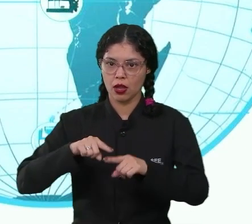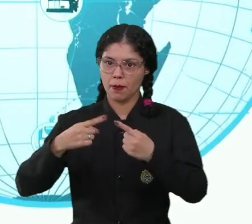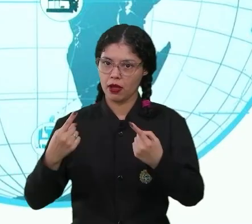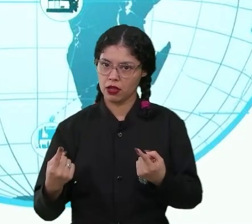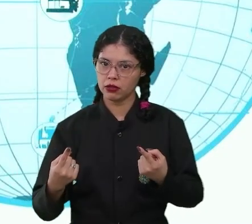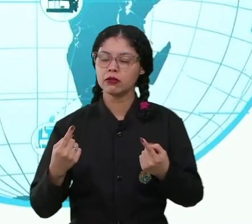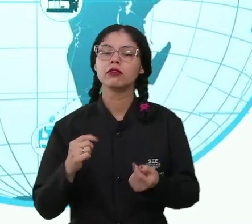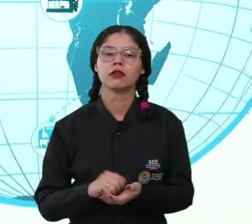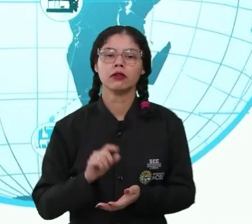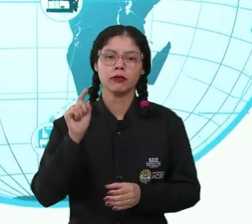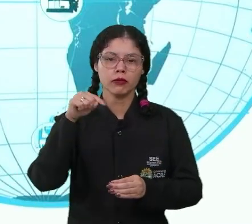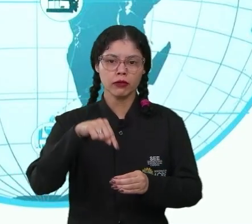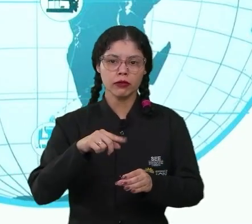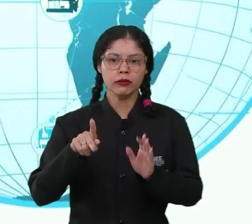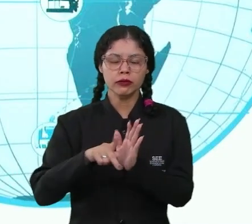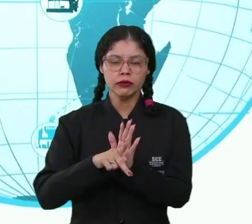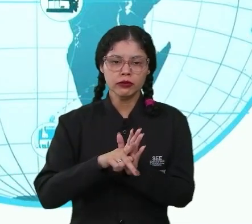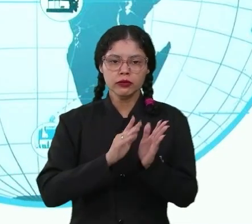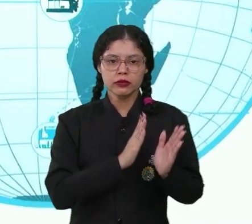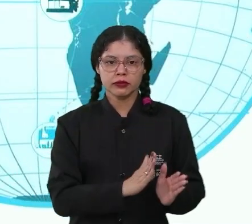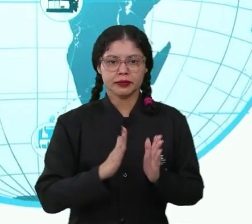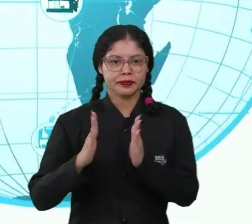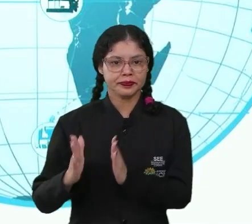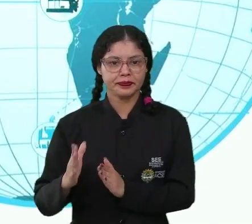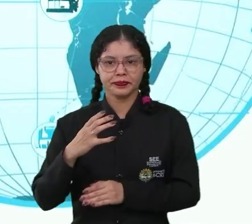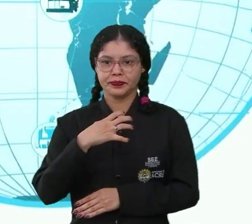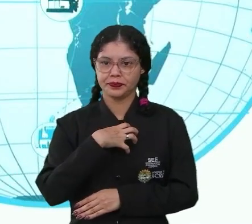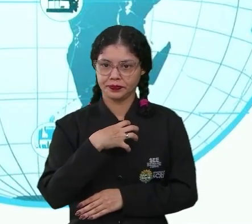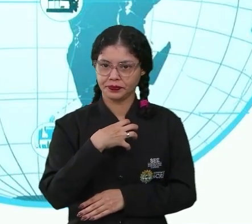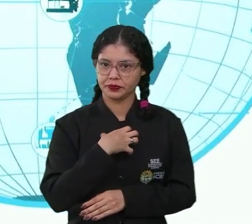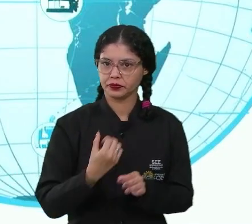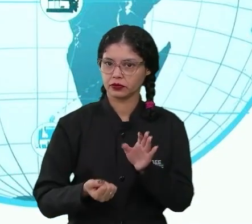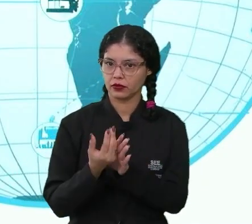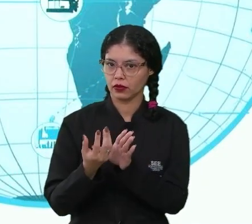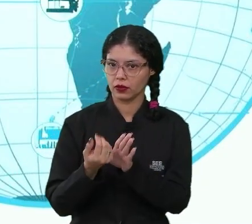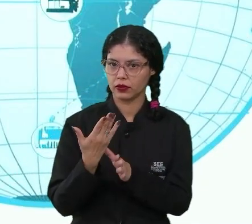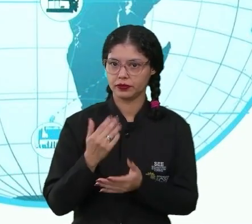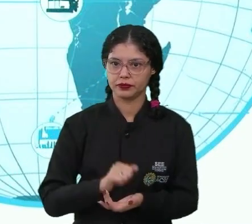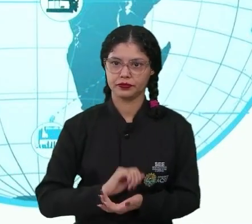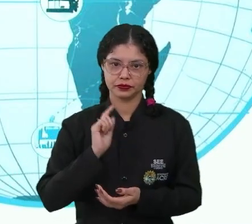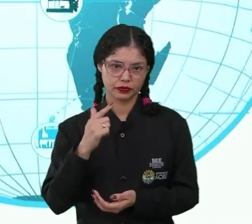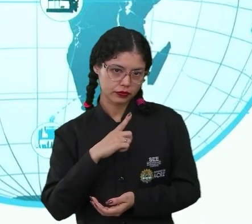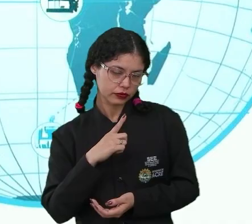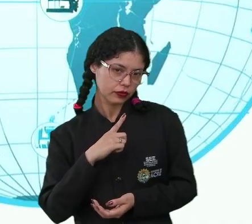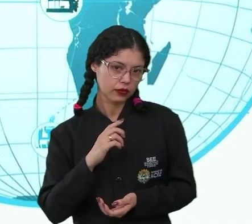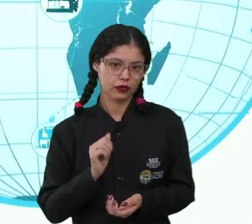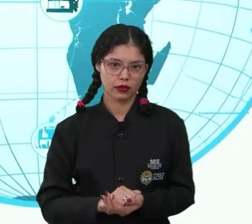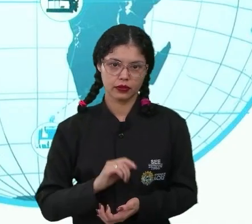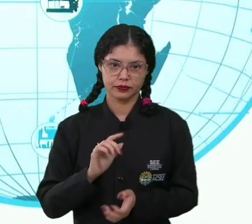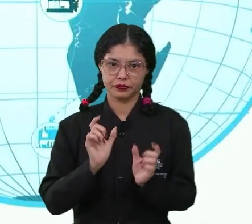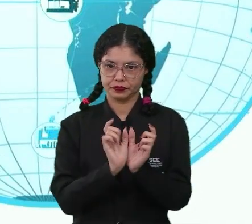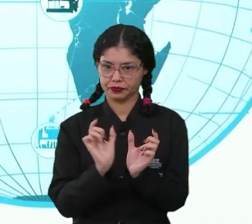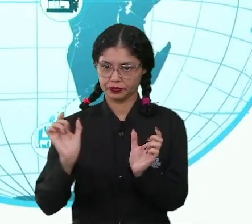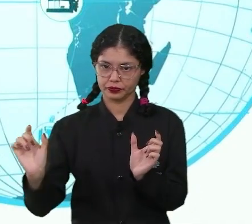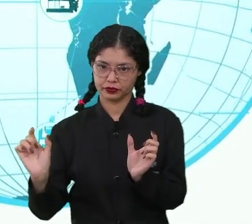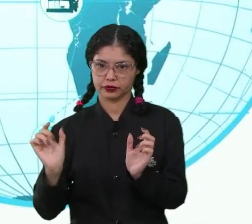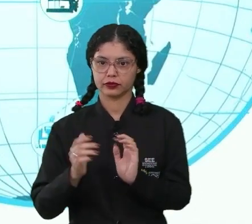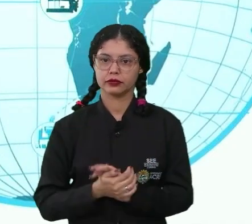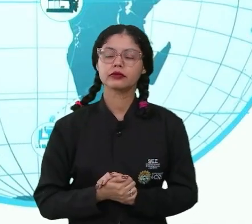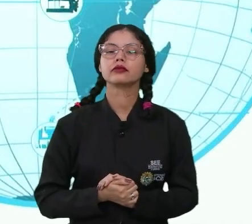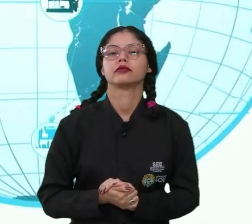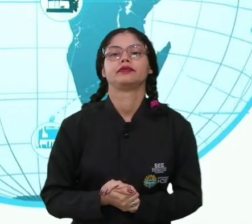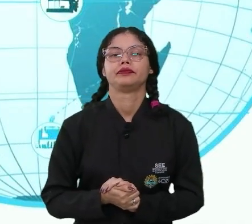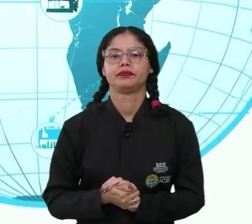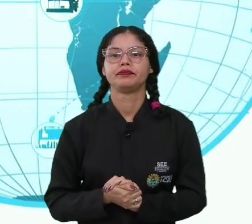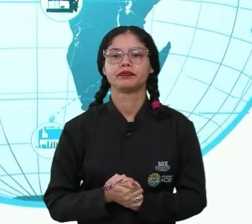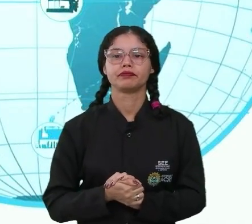mas ali, a partir daquele momento, a partir da sua produção, houve uma fragmentação, conforme a